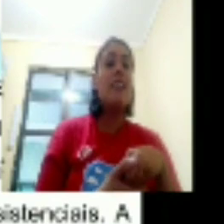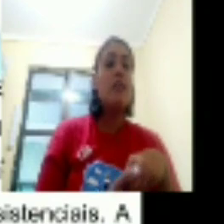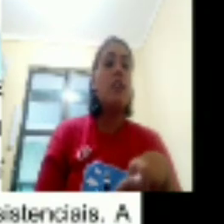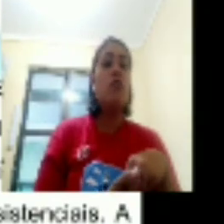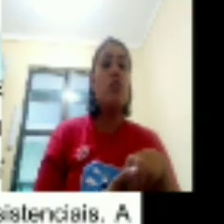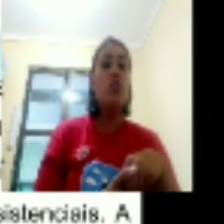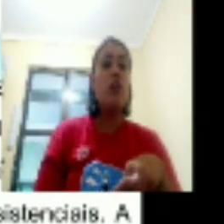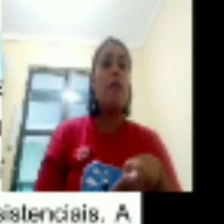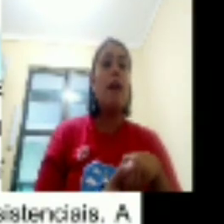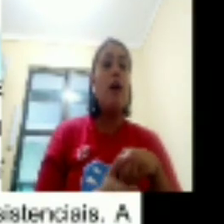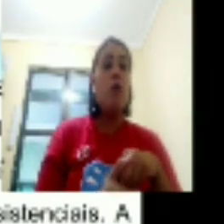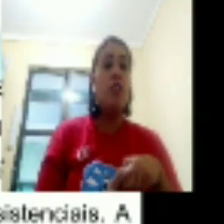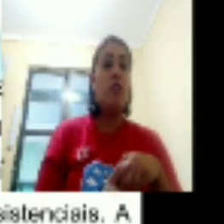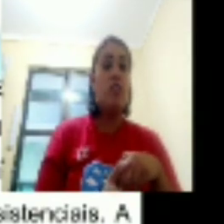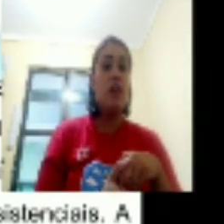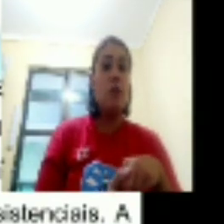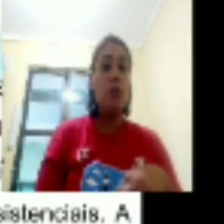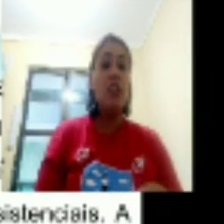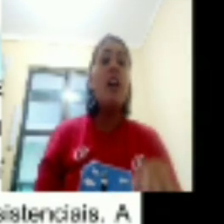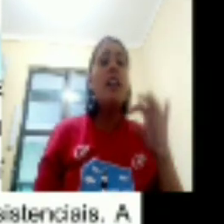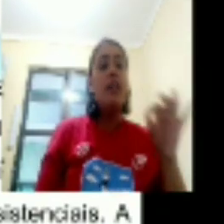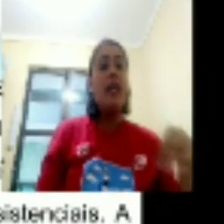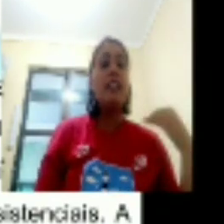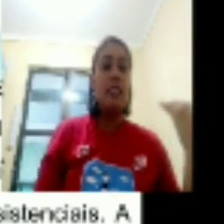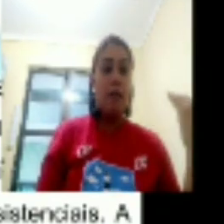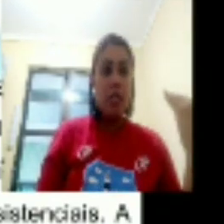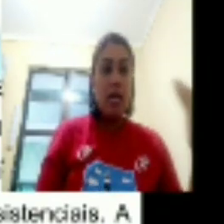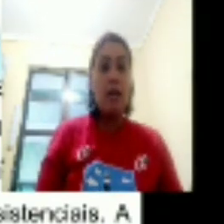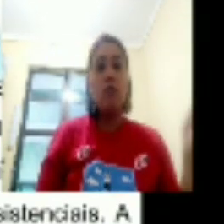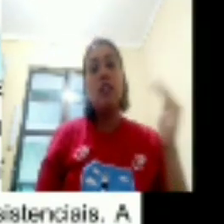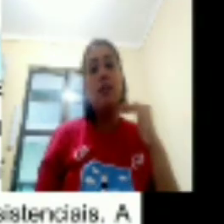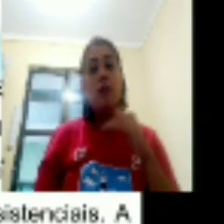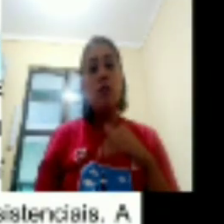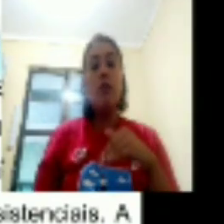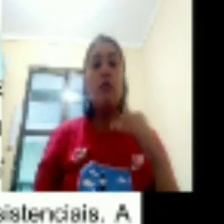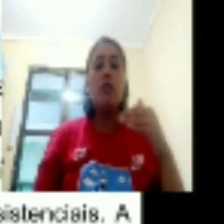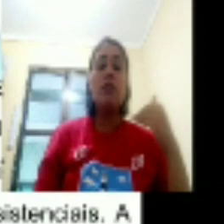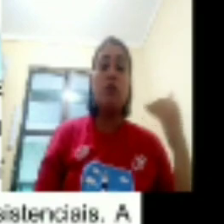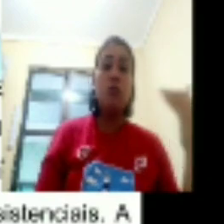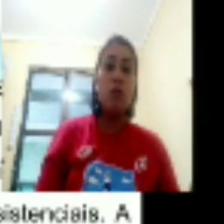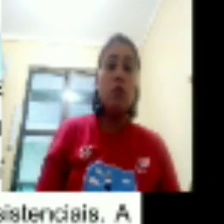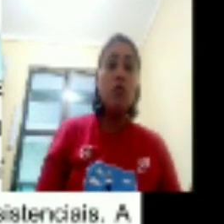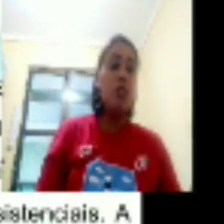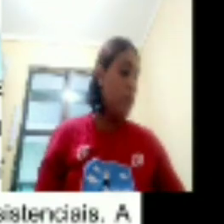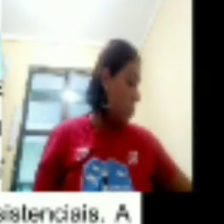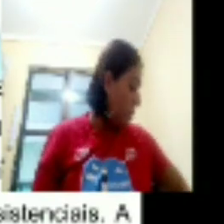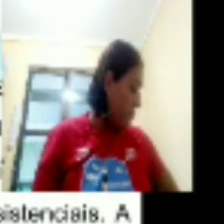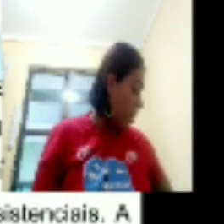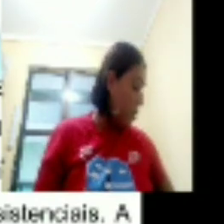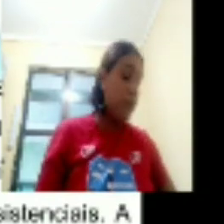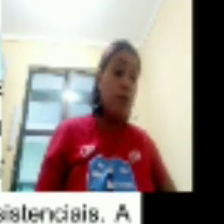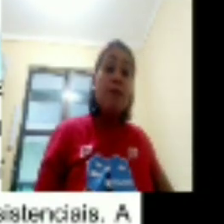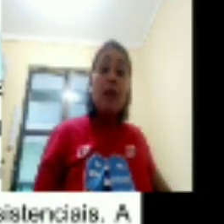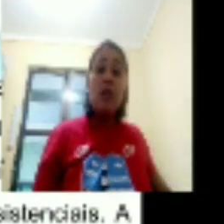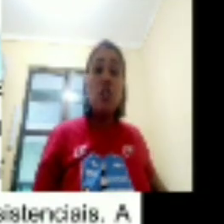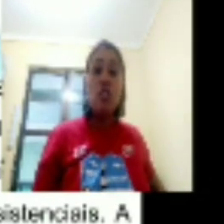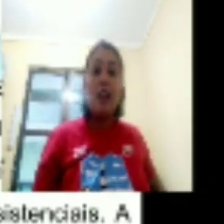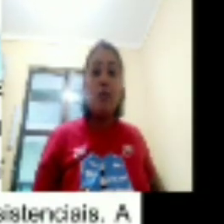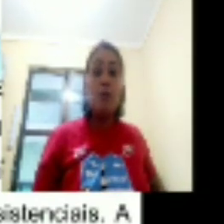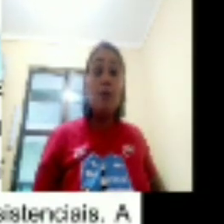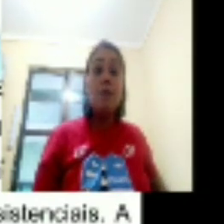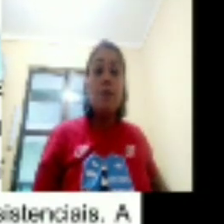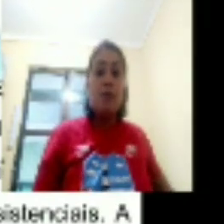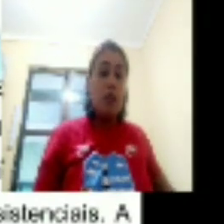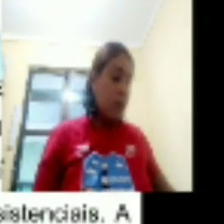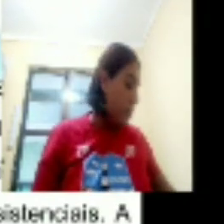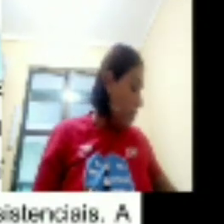a criação do Sistema Único de Saúde, e é determinado que a saúde é um direito de todos e um dever do